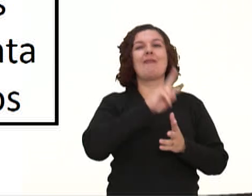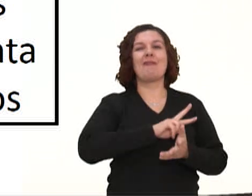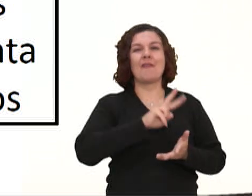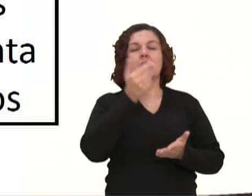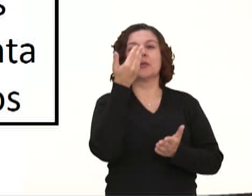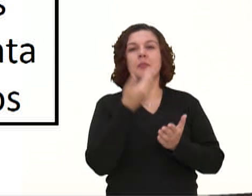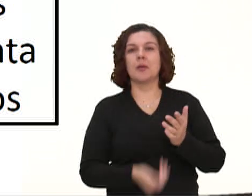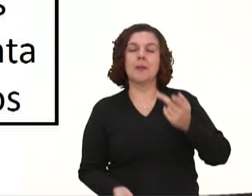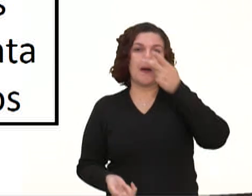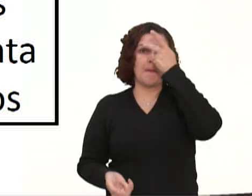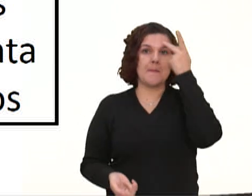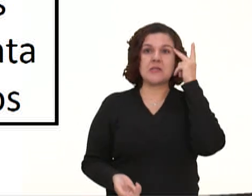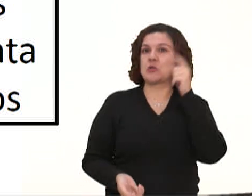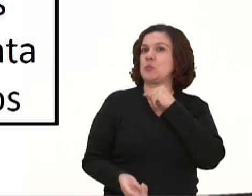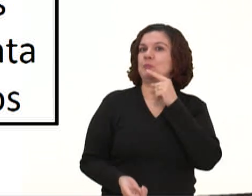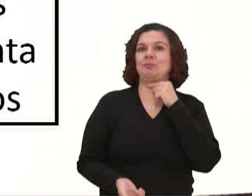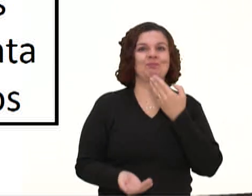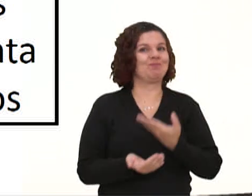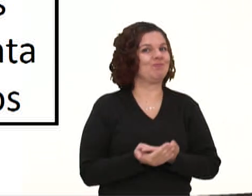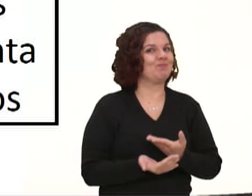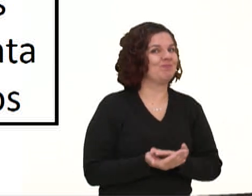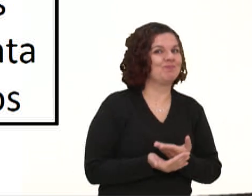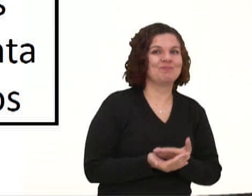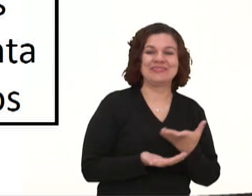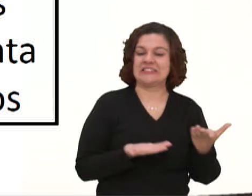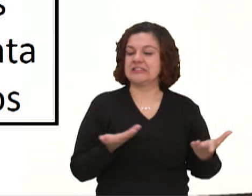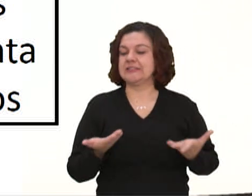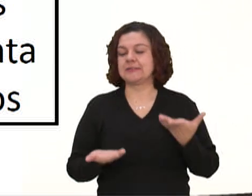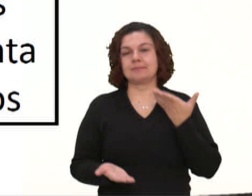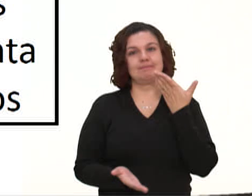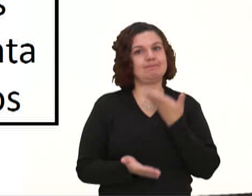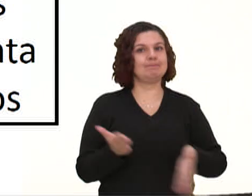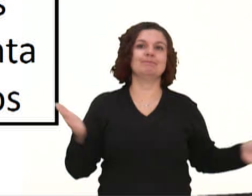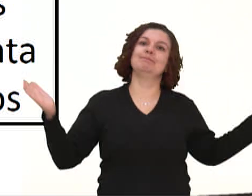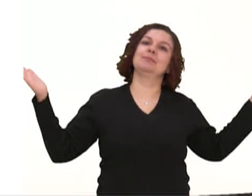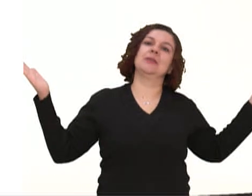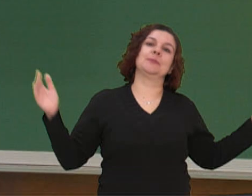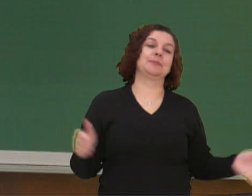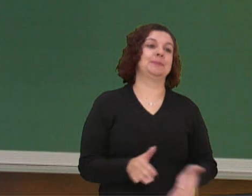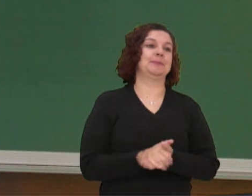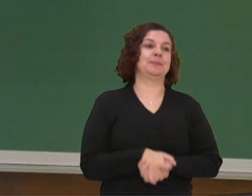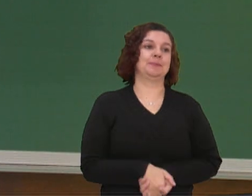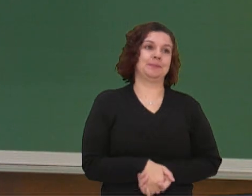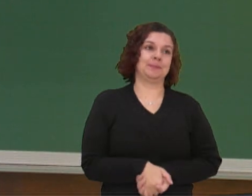por exemplo, que não tinha uma qualificação, que ficou à margem desse processo.